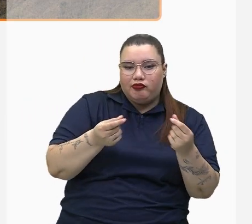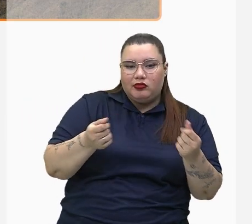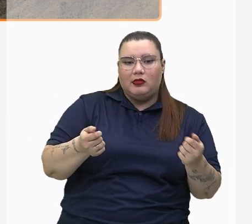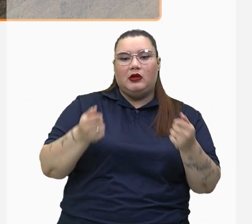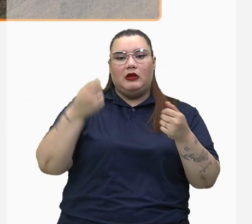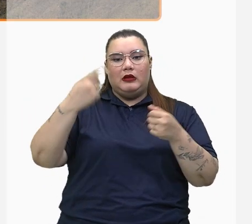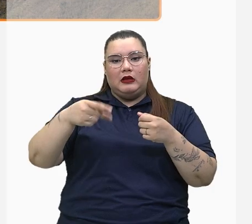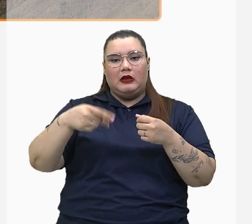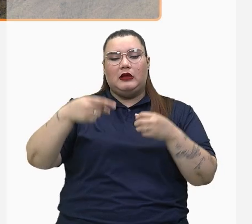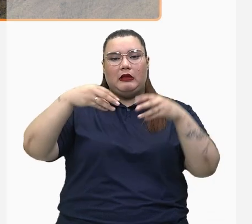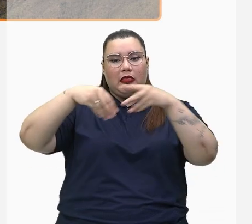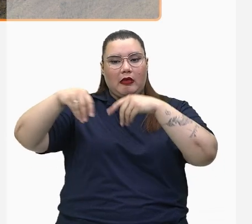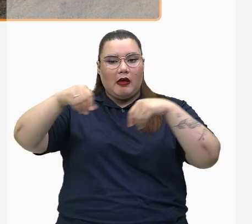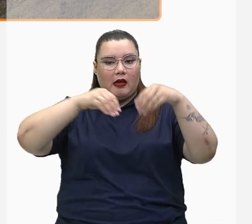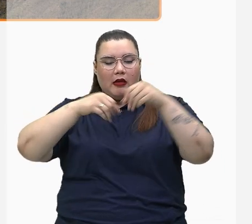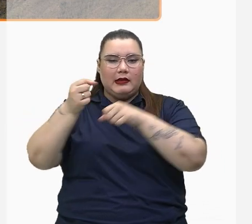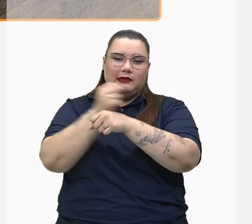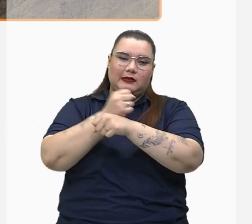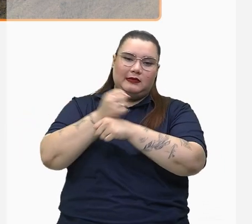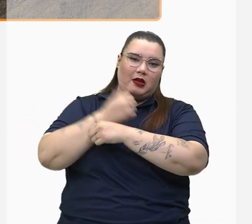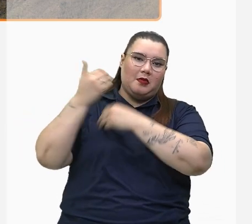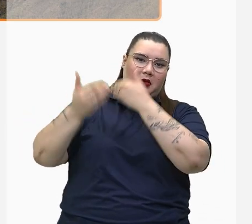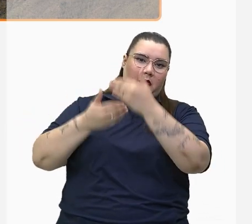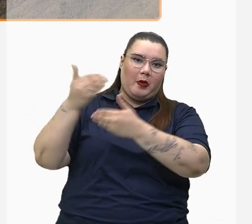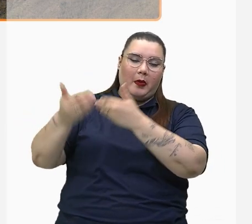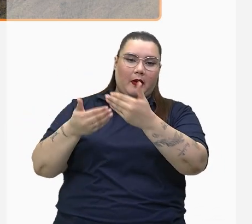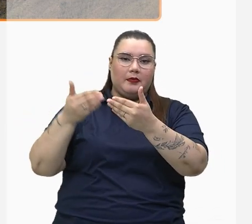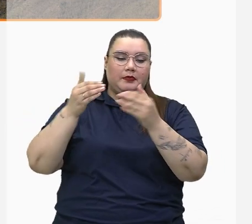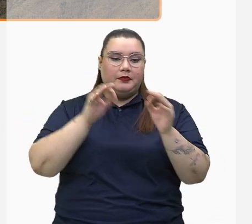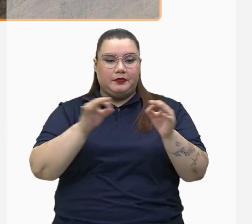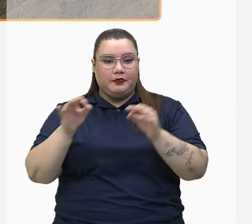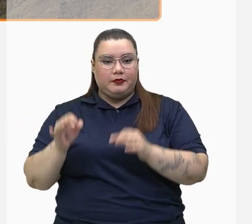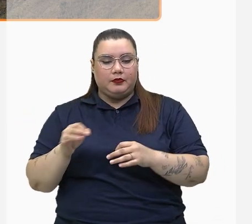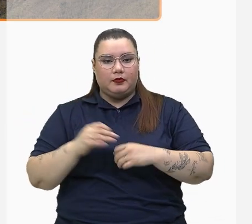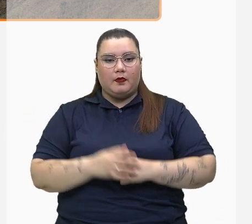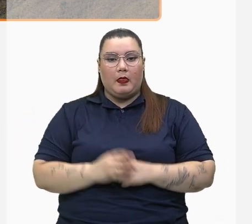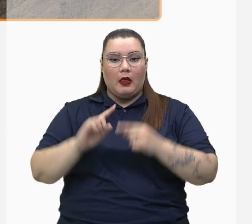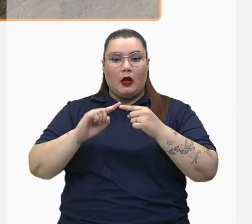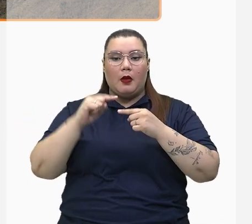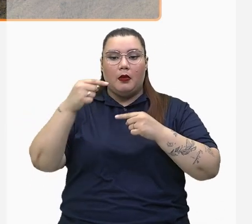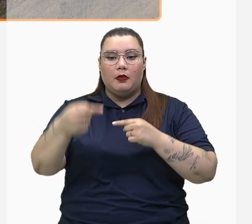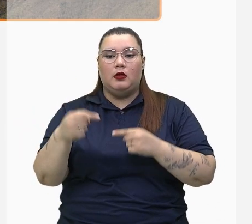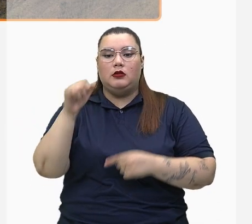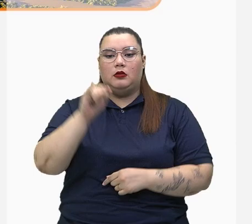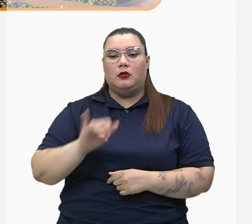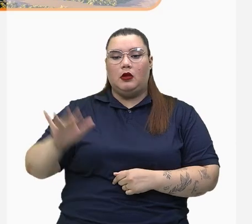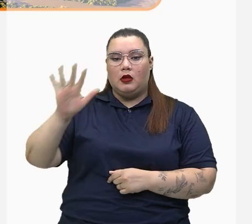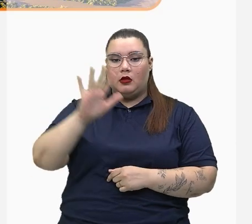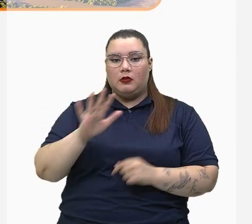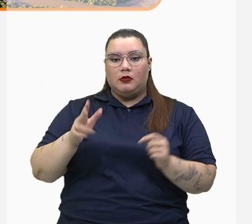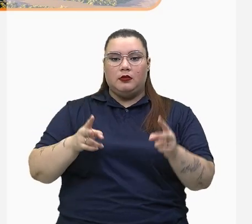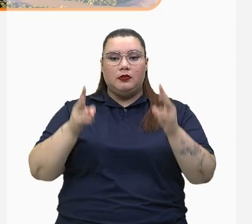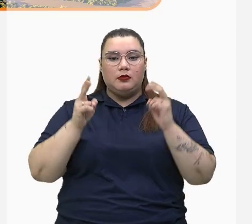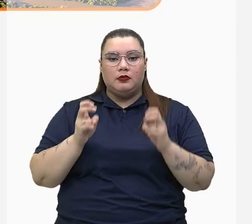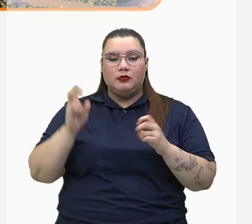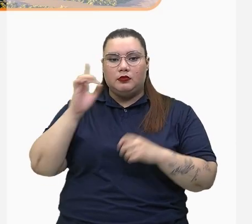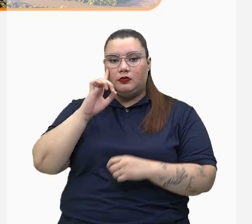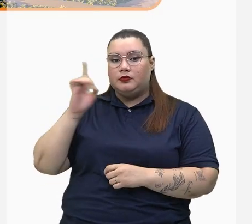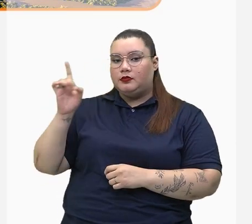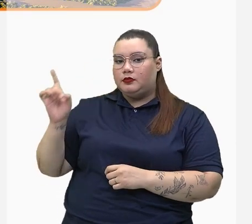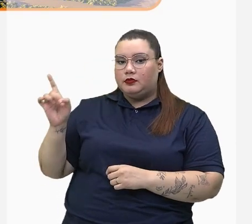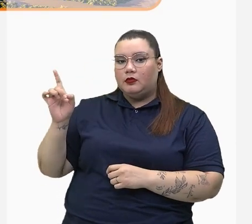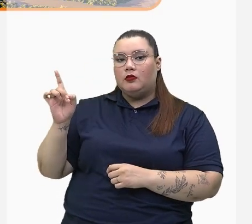do relevo ao longo dos anos. Nesta próxima imagem, nós vamos verificar